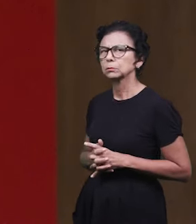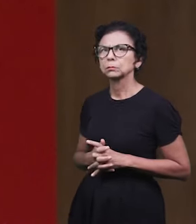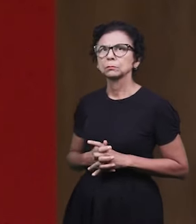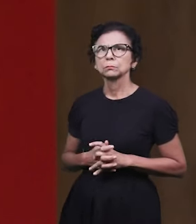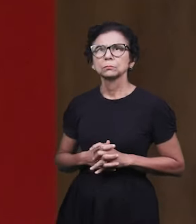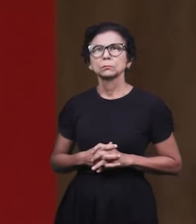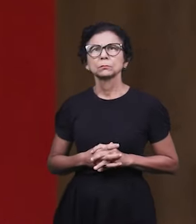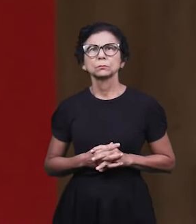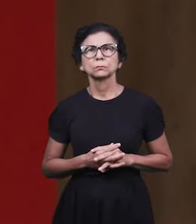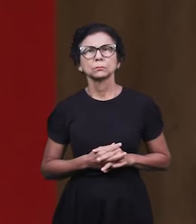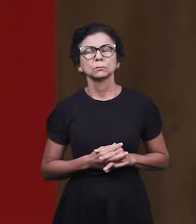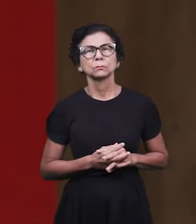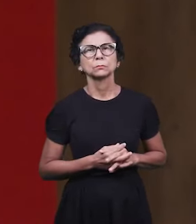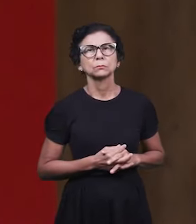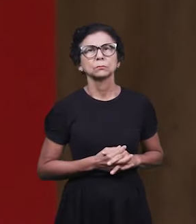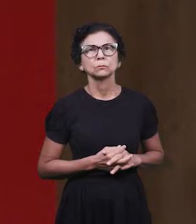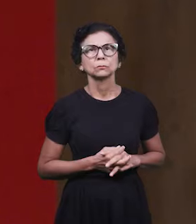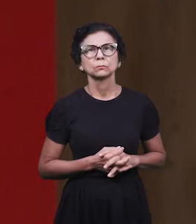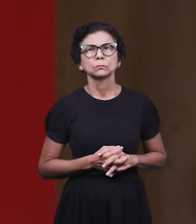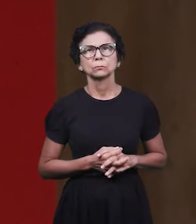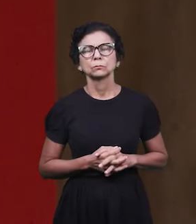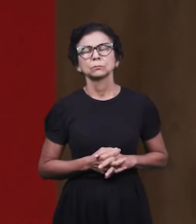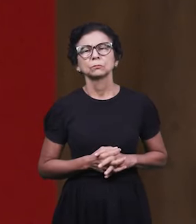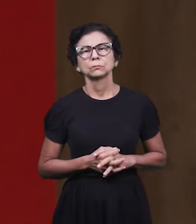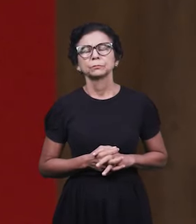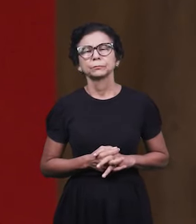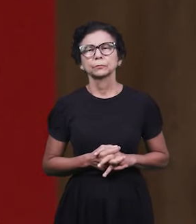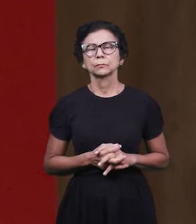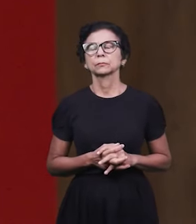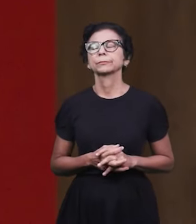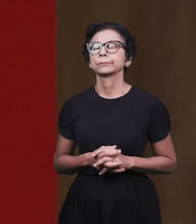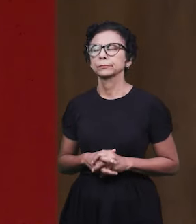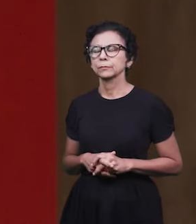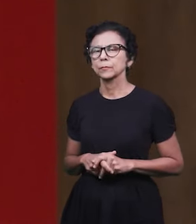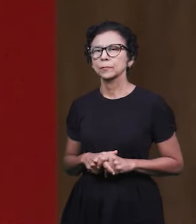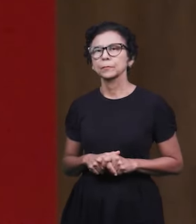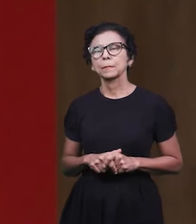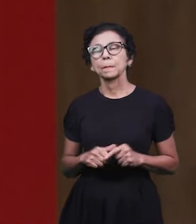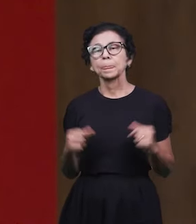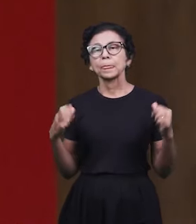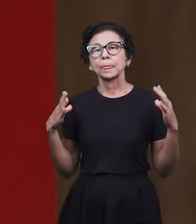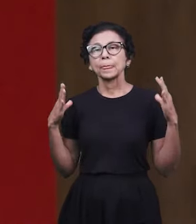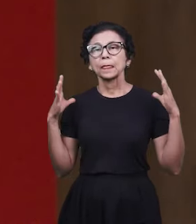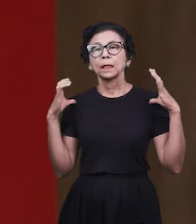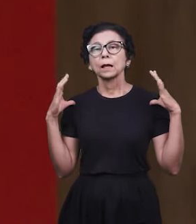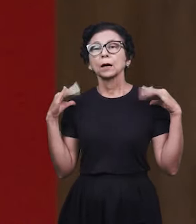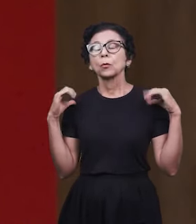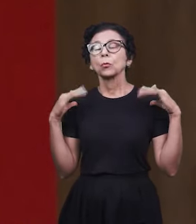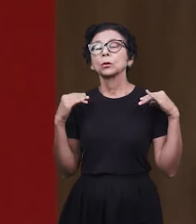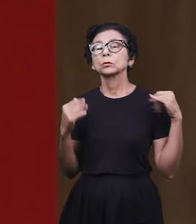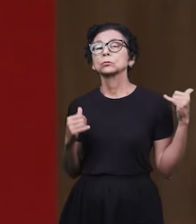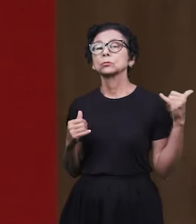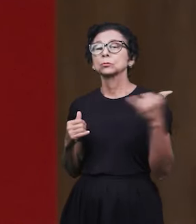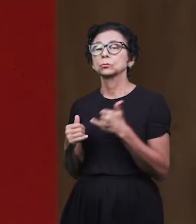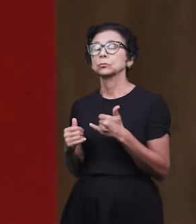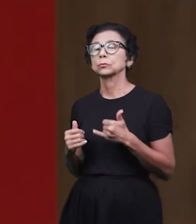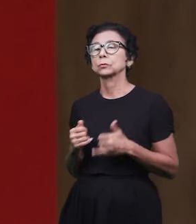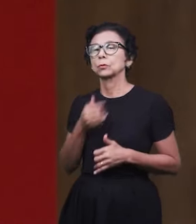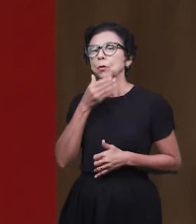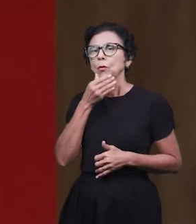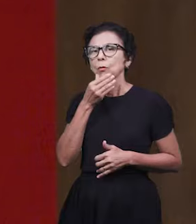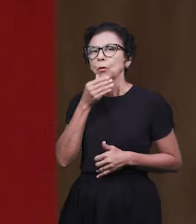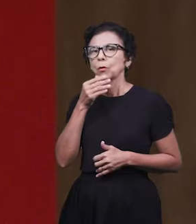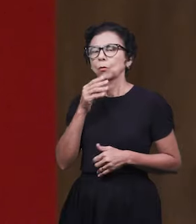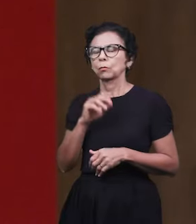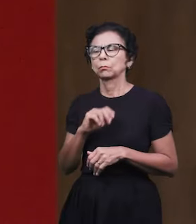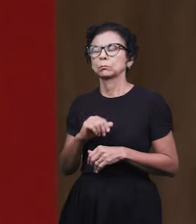abriu. Aí o anjo disse assim, você sabe qual foi o seu problema? Aí ele falou, não. E os dois rapazes, sem